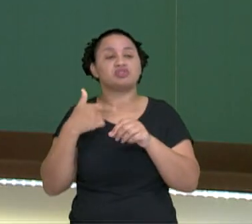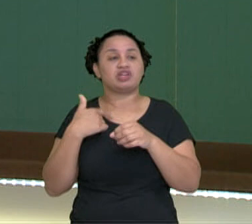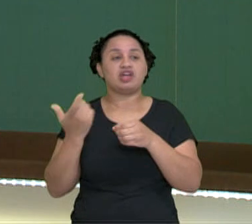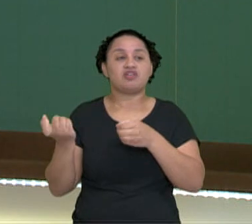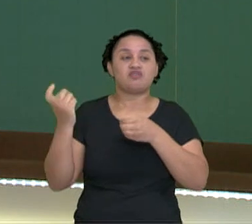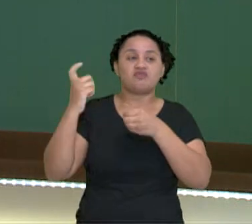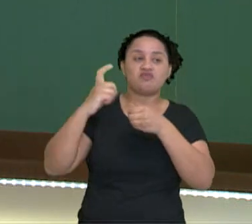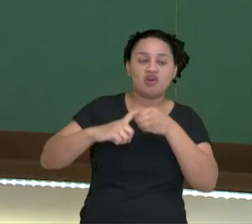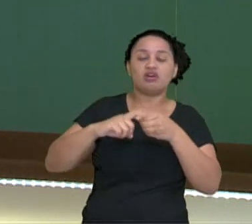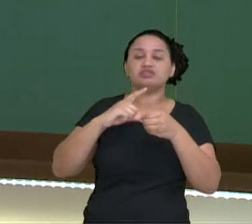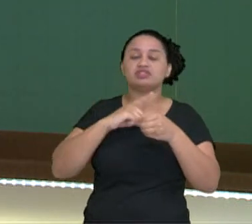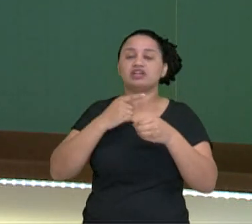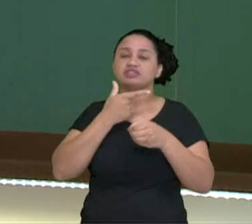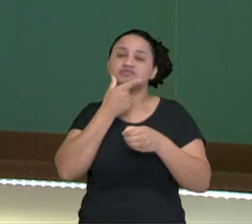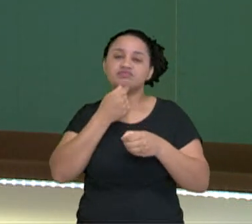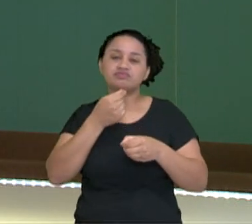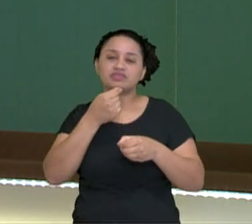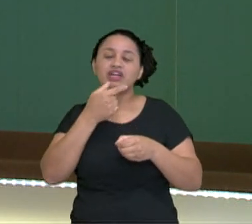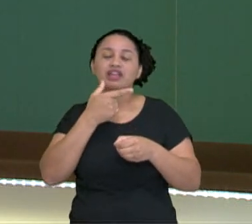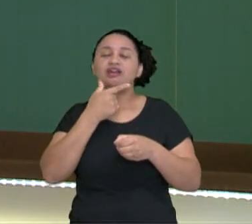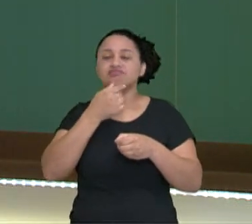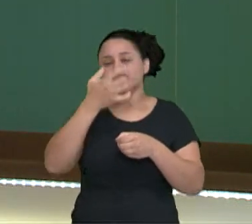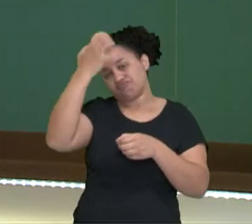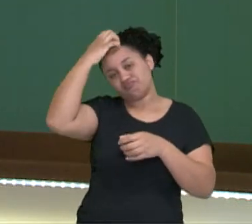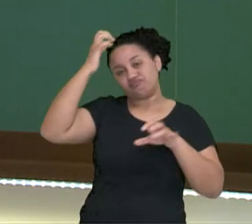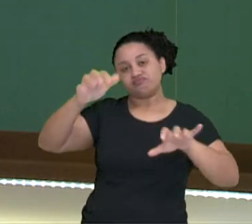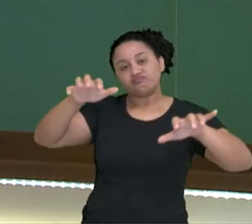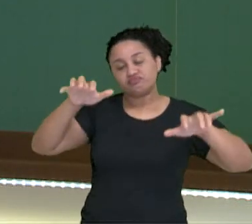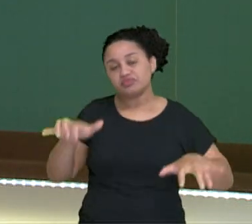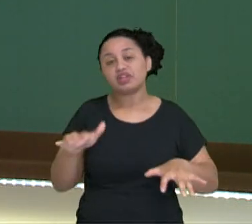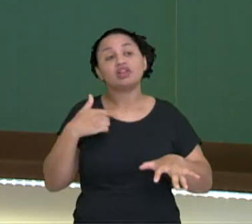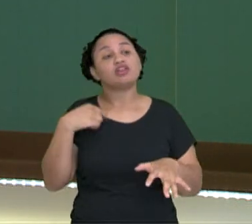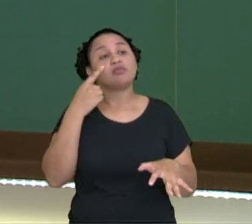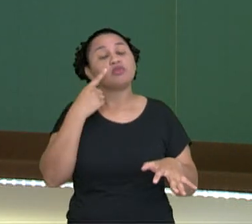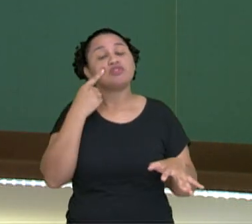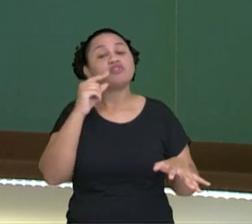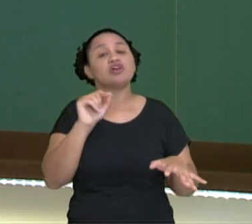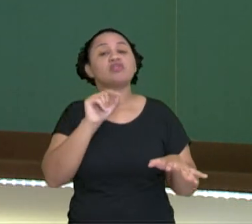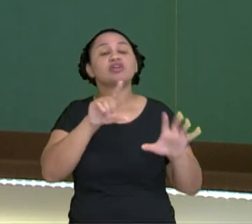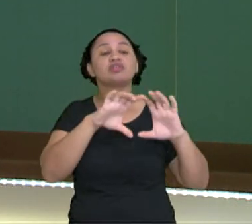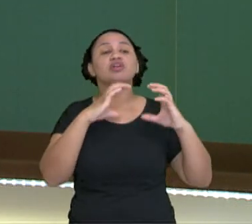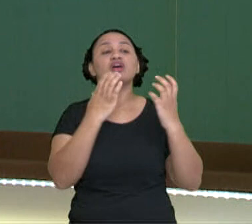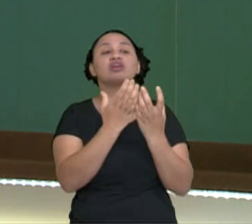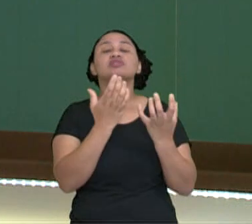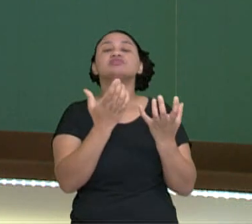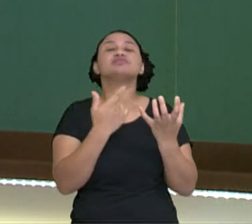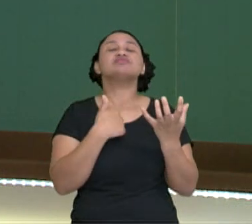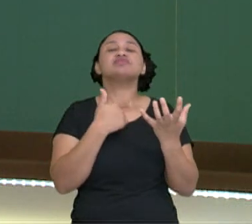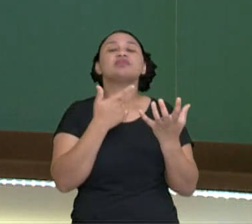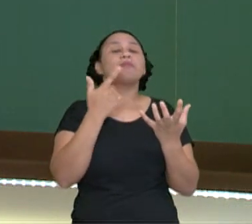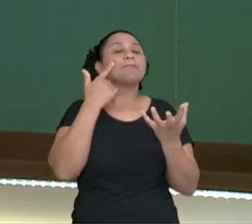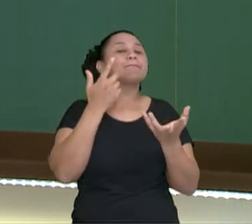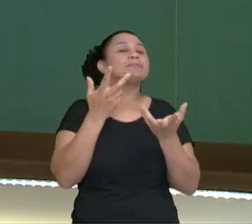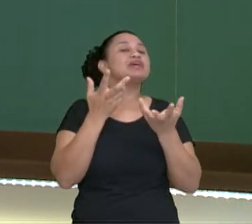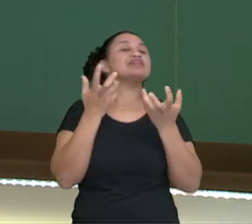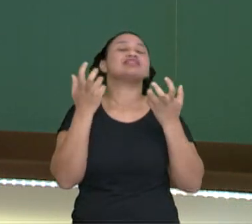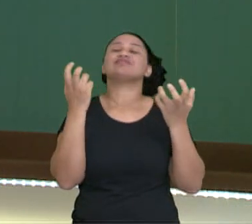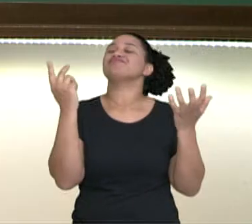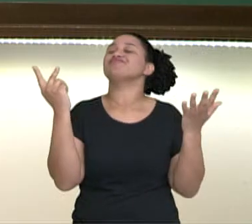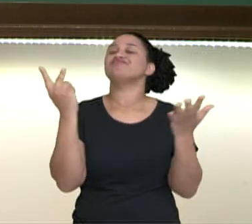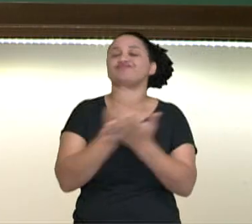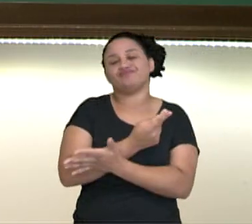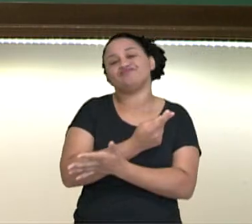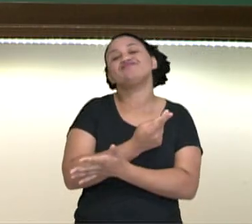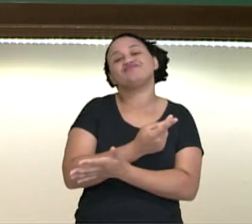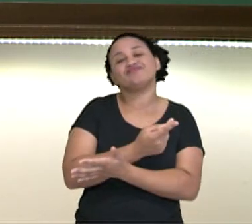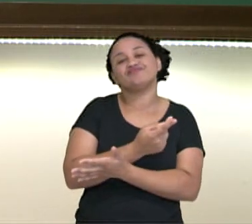a monarquia, nós vamos ver que o parlamento, ele então vai acabar vendo que não deu certo